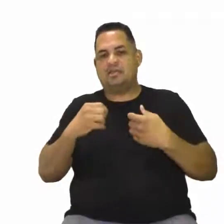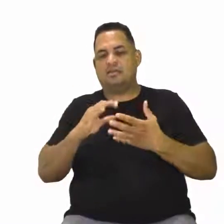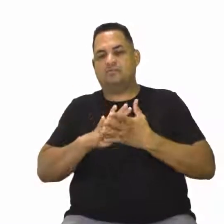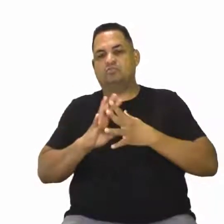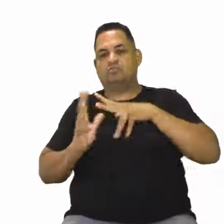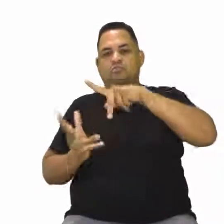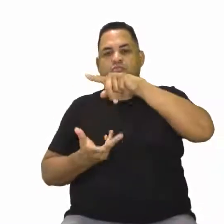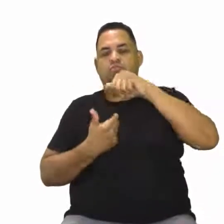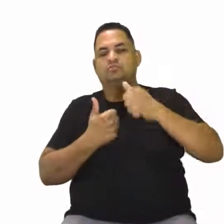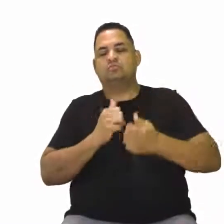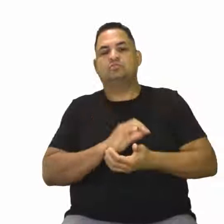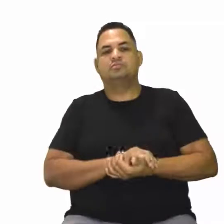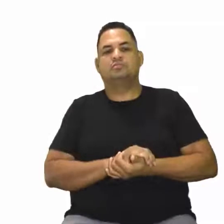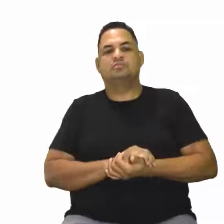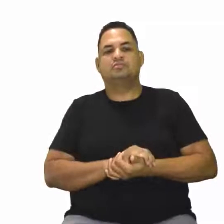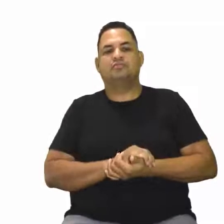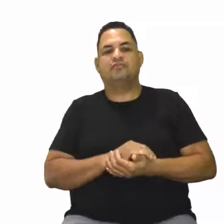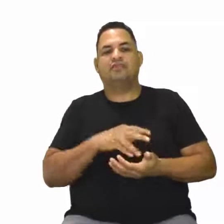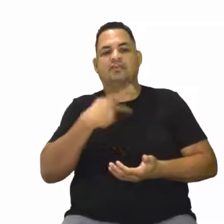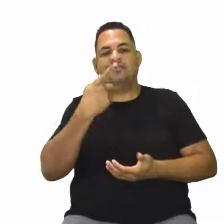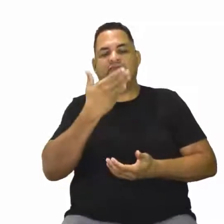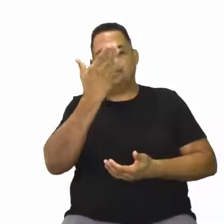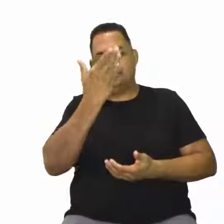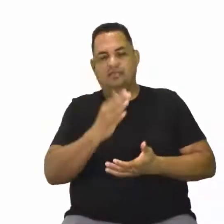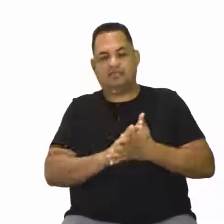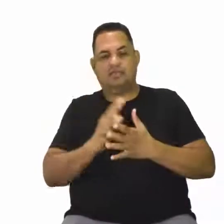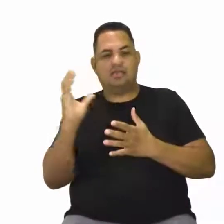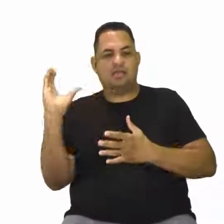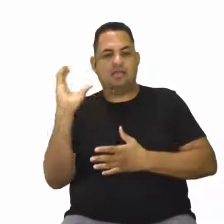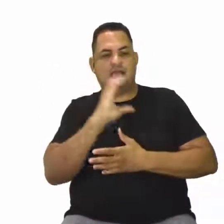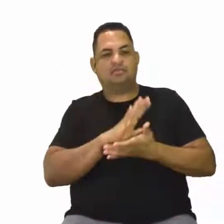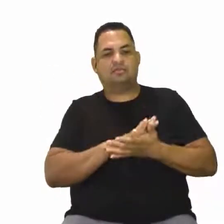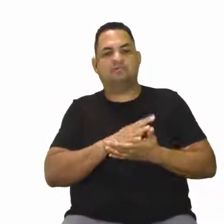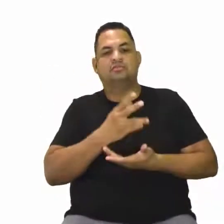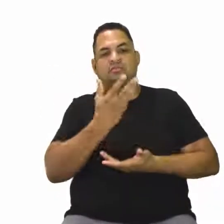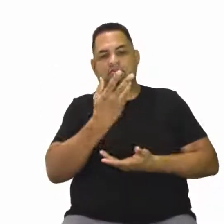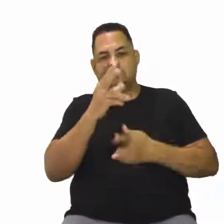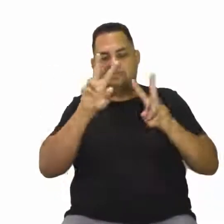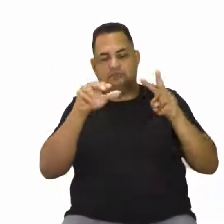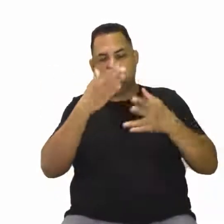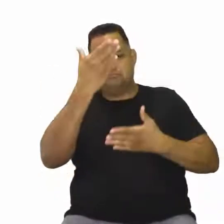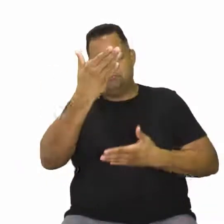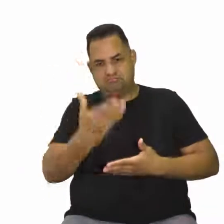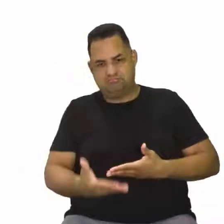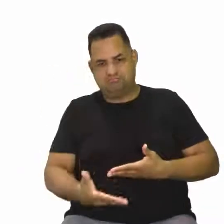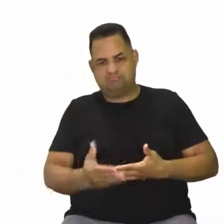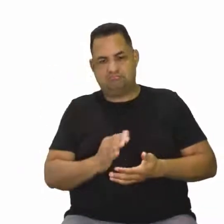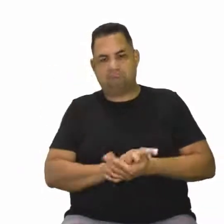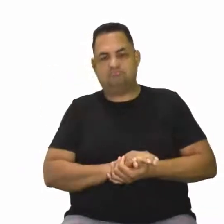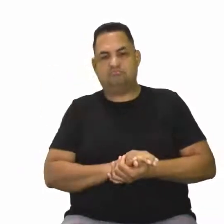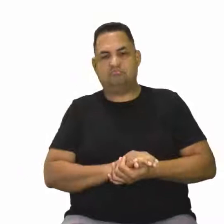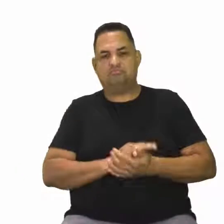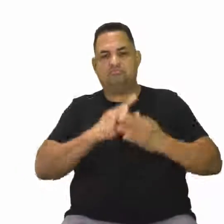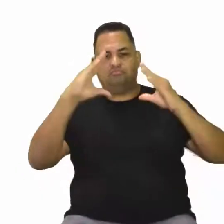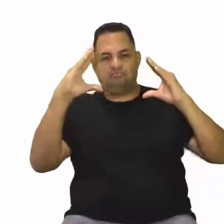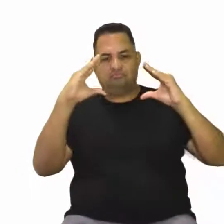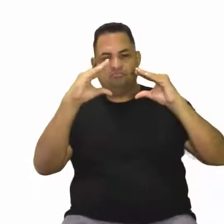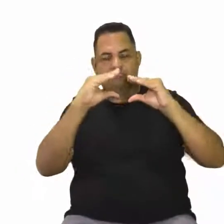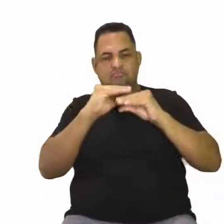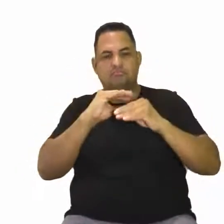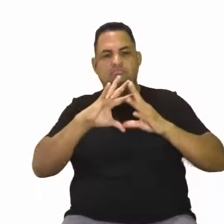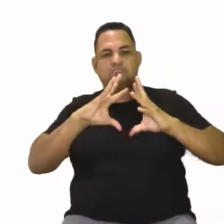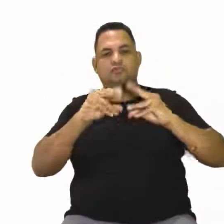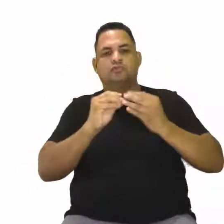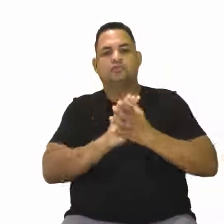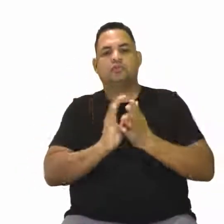falar rapidamente, 20 minutos, sobre esses temas aqui. Eu enxuguei, na verdade,